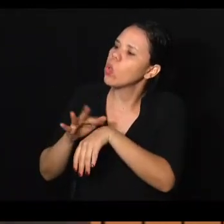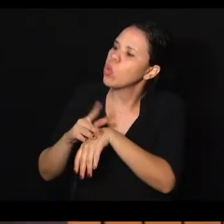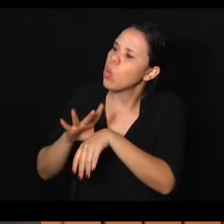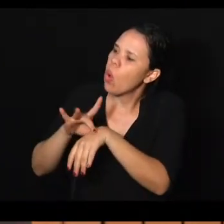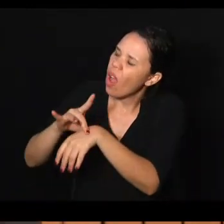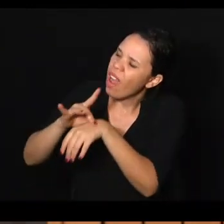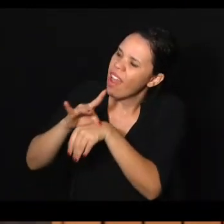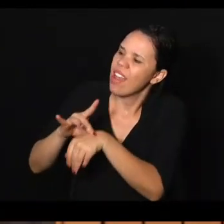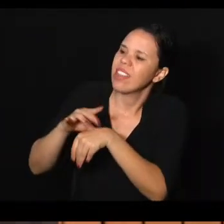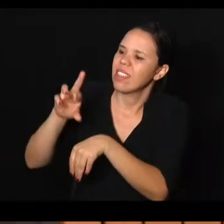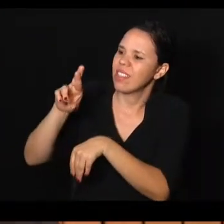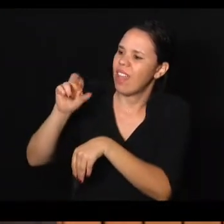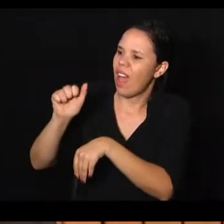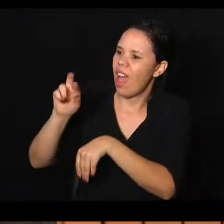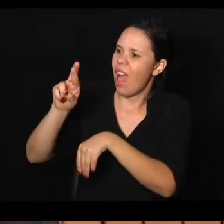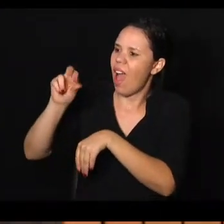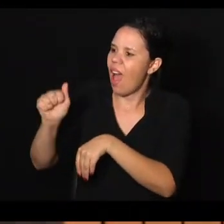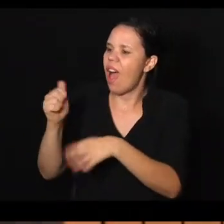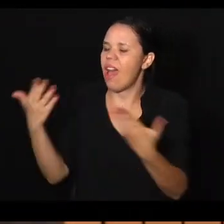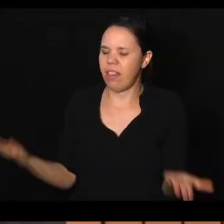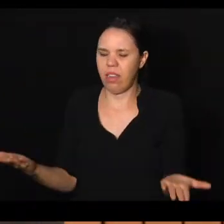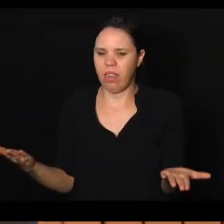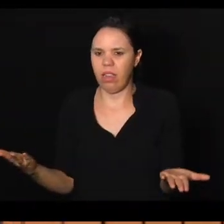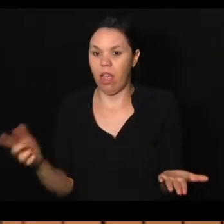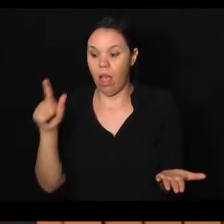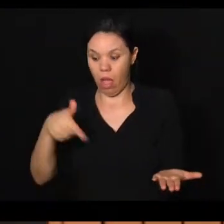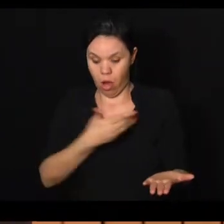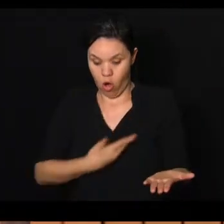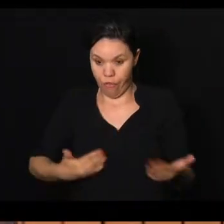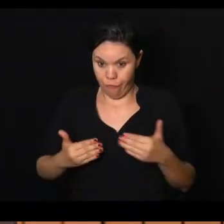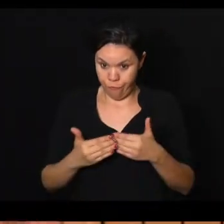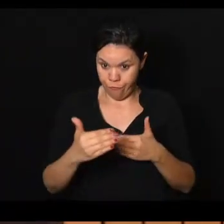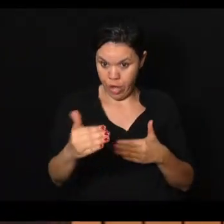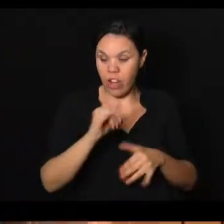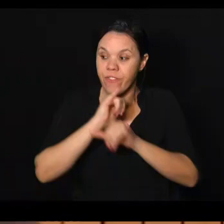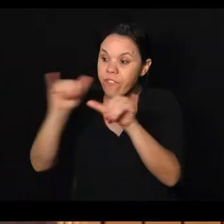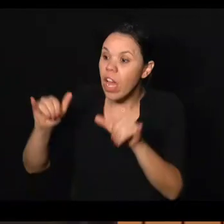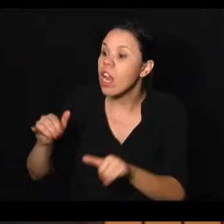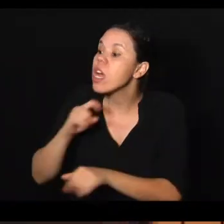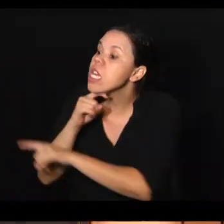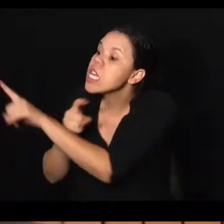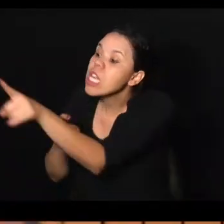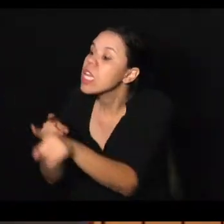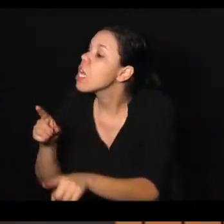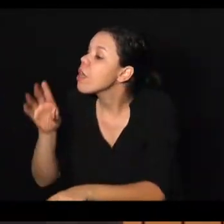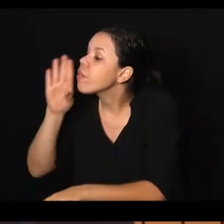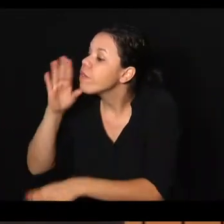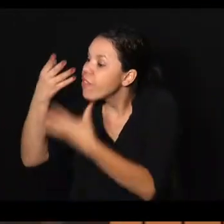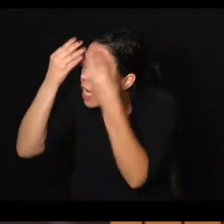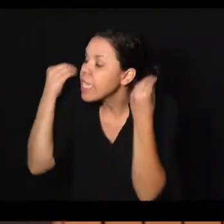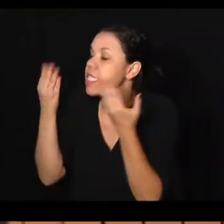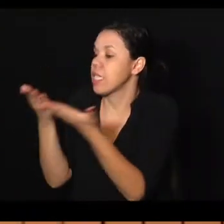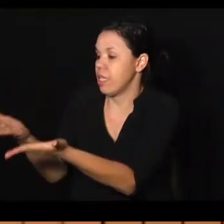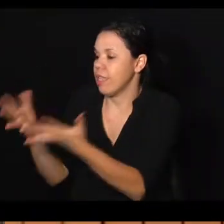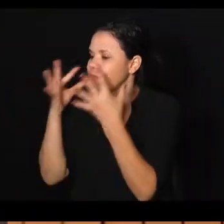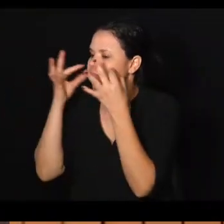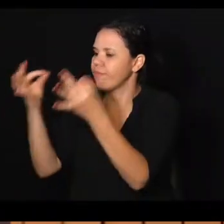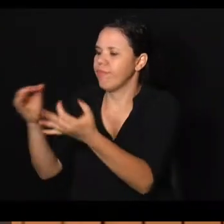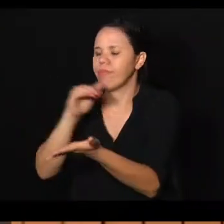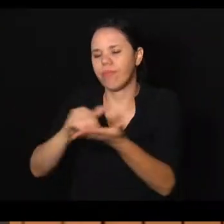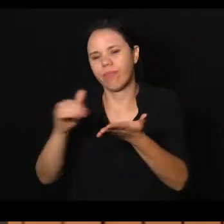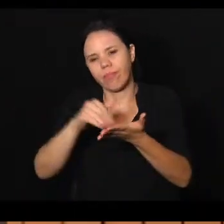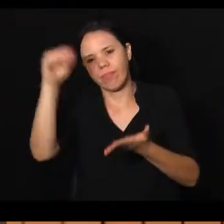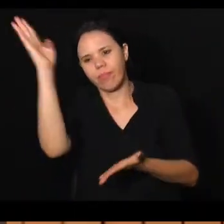raras. E este governo vem para dizer aos raros: ninguém vai ficar para trás. A Secretaria